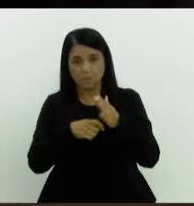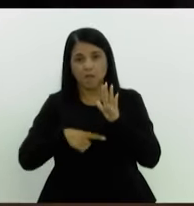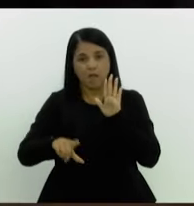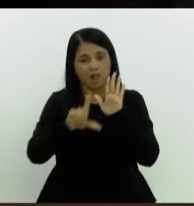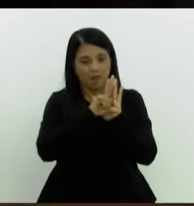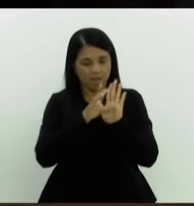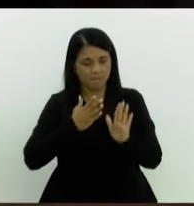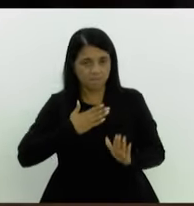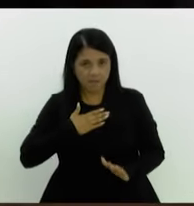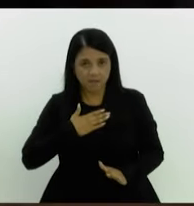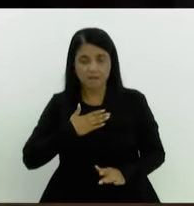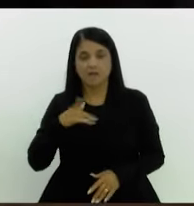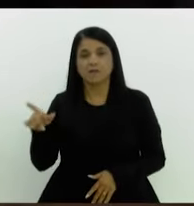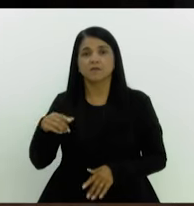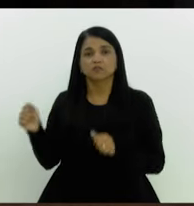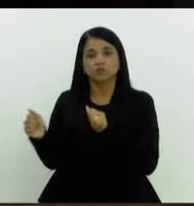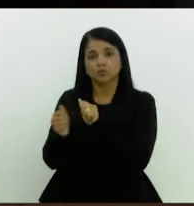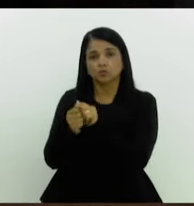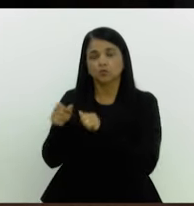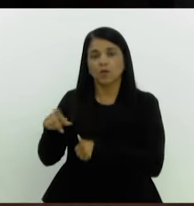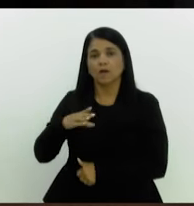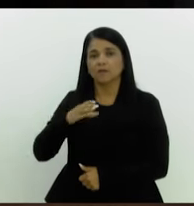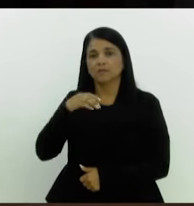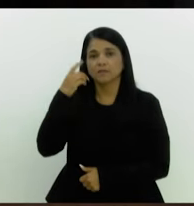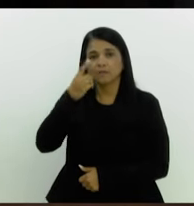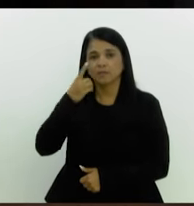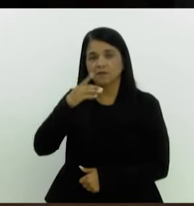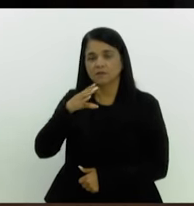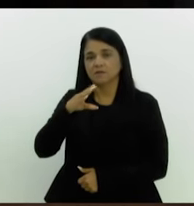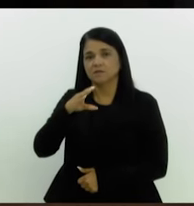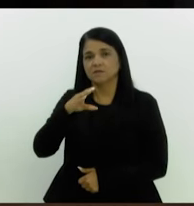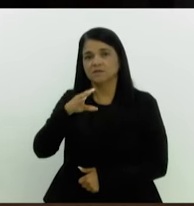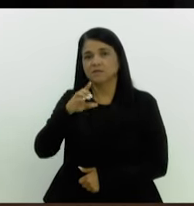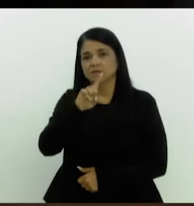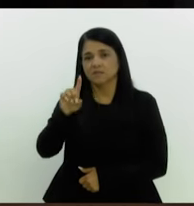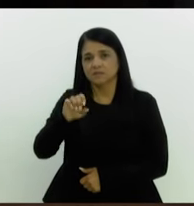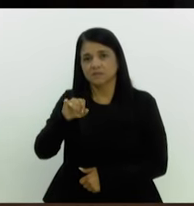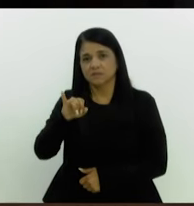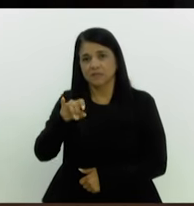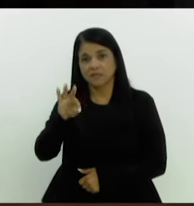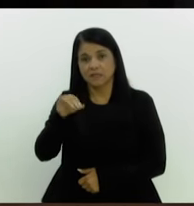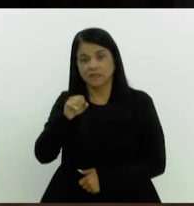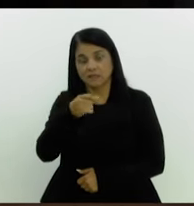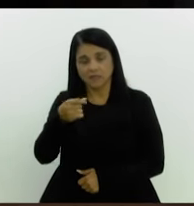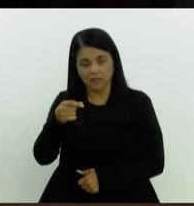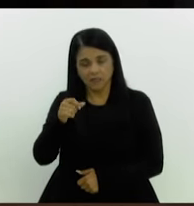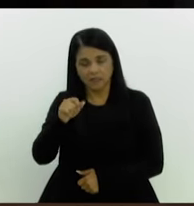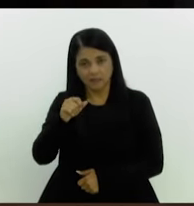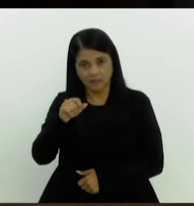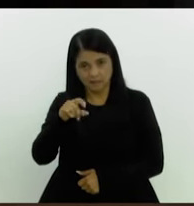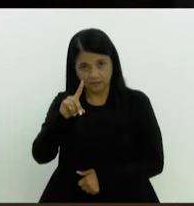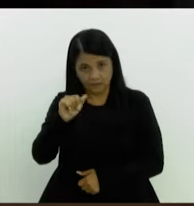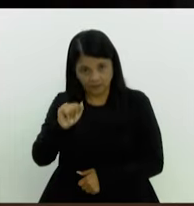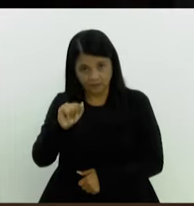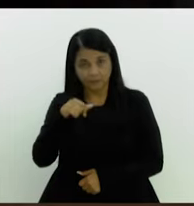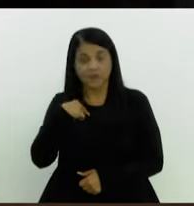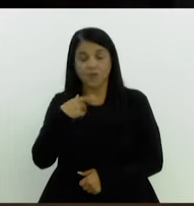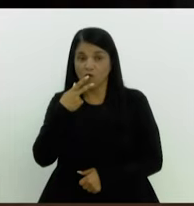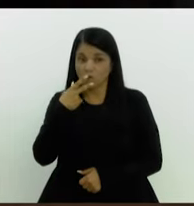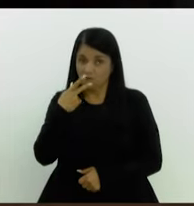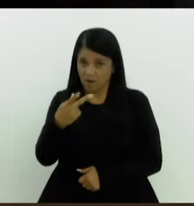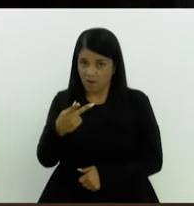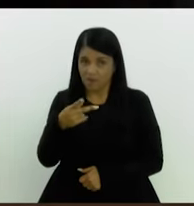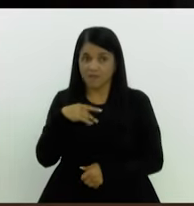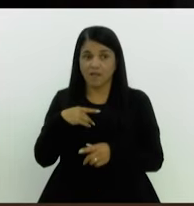deputada zeidan Nós instalamos agora só falta a escolha é da procuradora que eu já disse que eu serei já